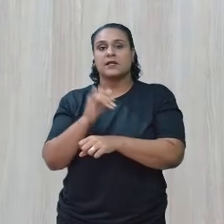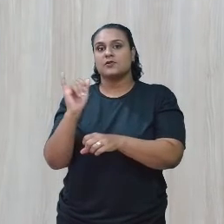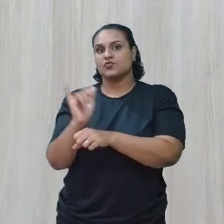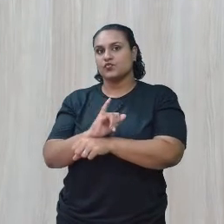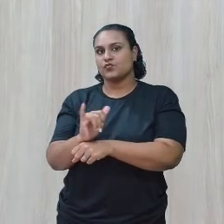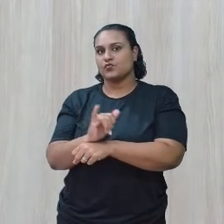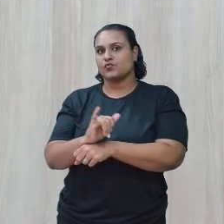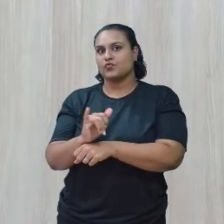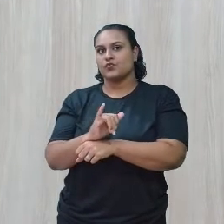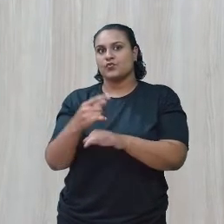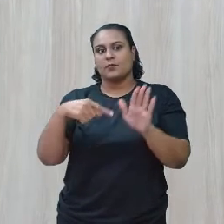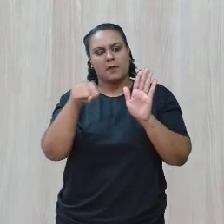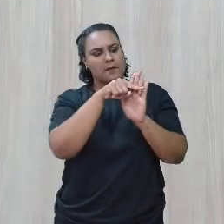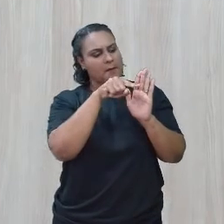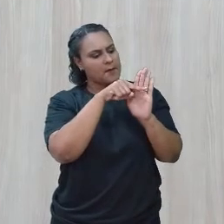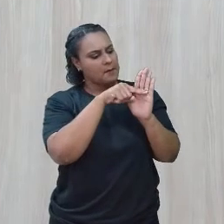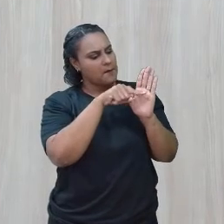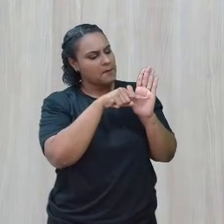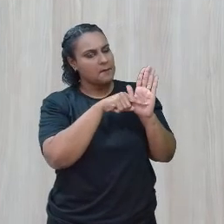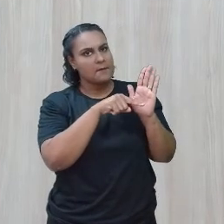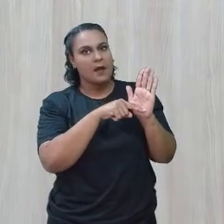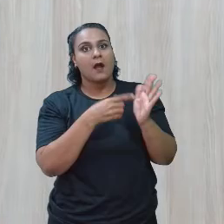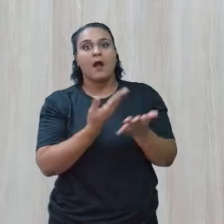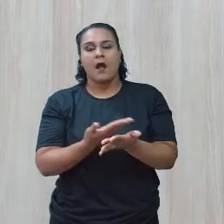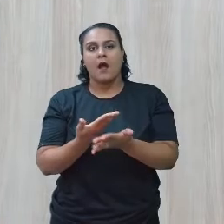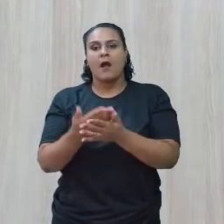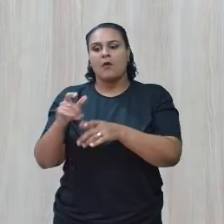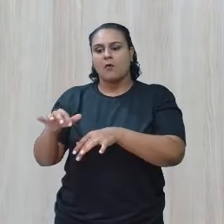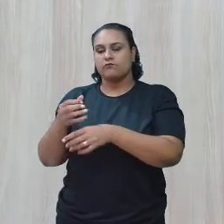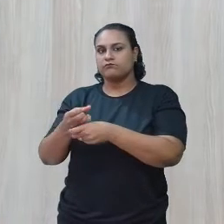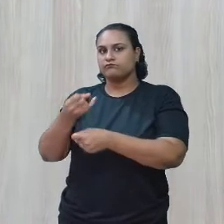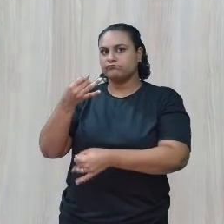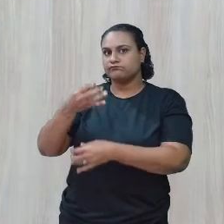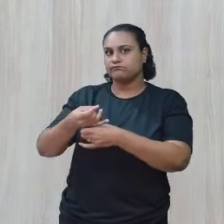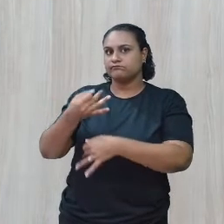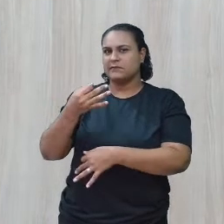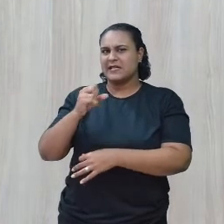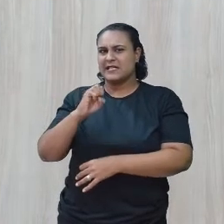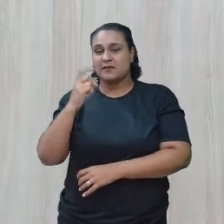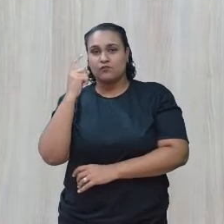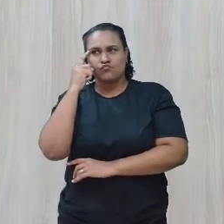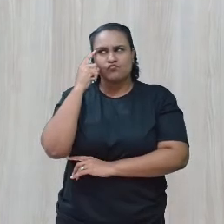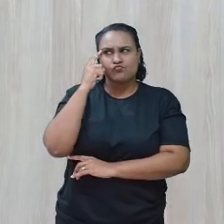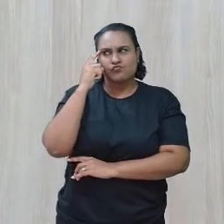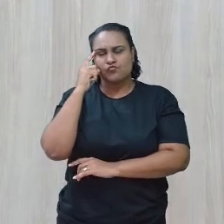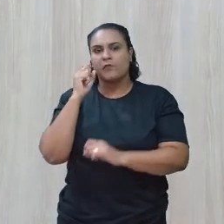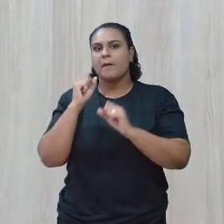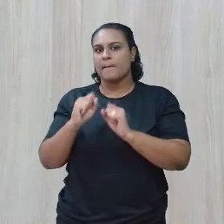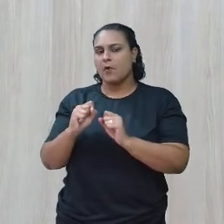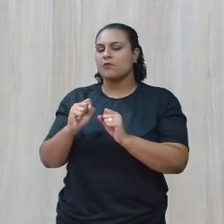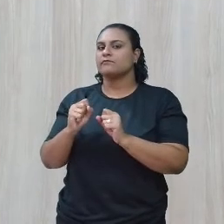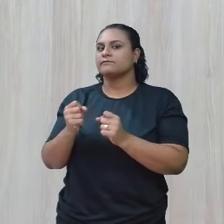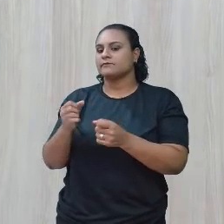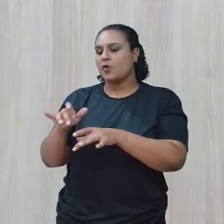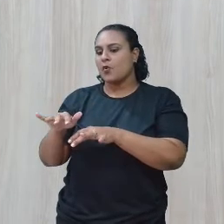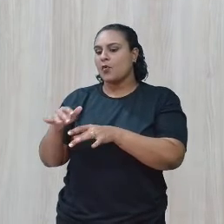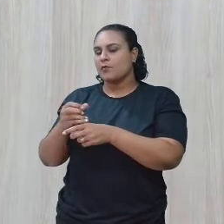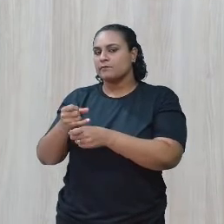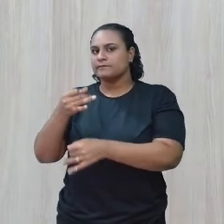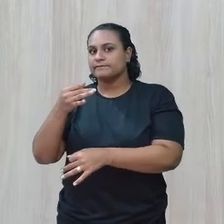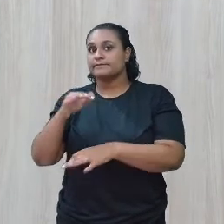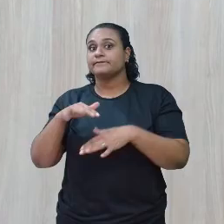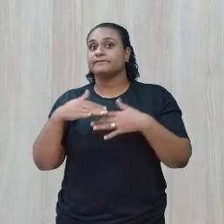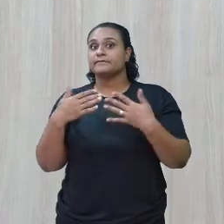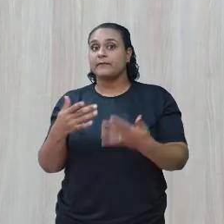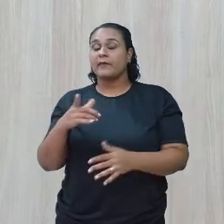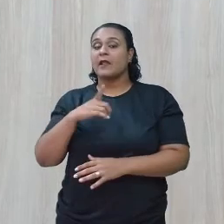dá uma olhada lá na aula, escreve lá os comentários, alguma dúvida que você tenha tido, tá certo? Lembrando que a gente já está com a